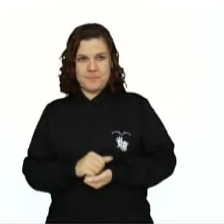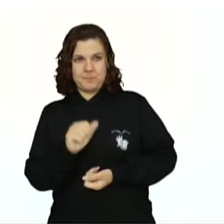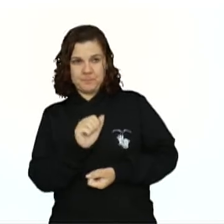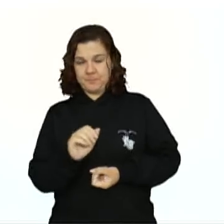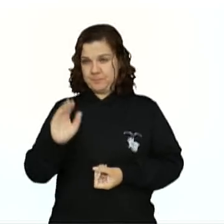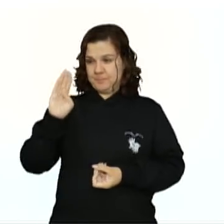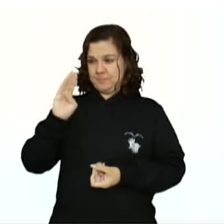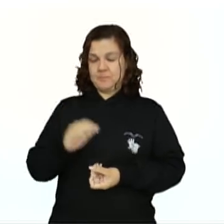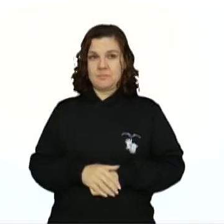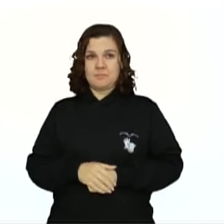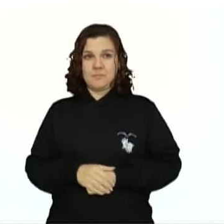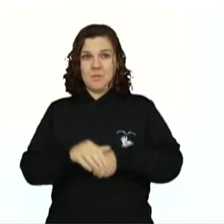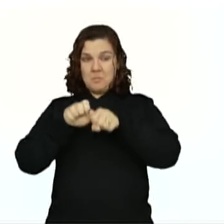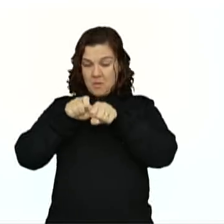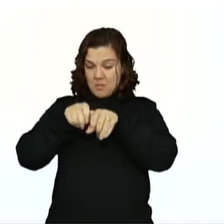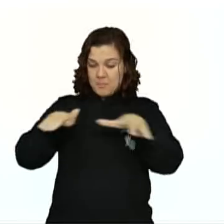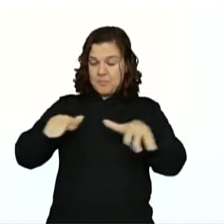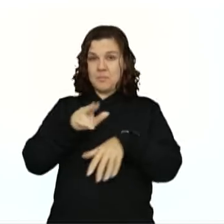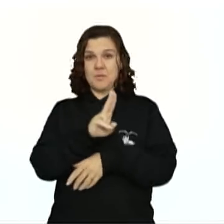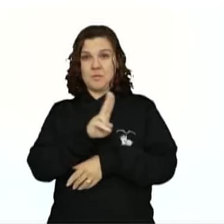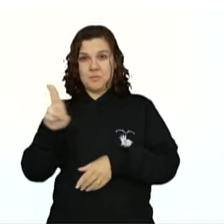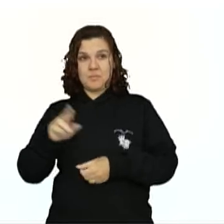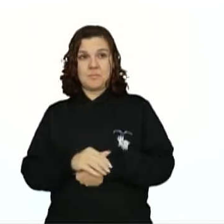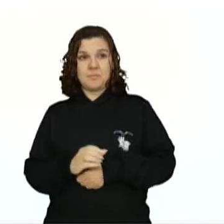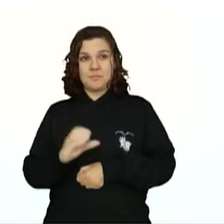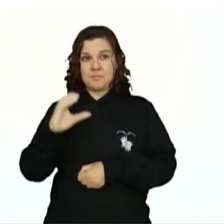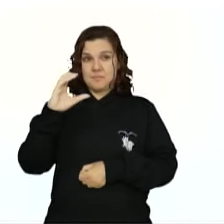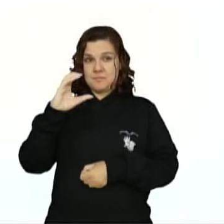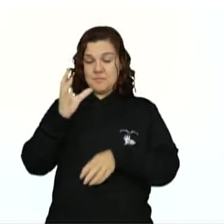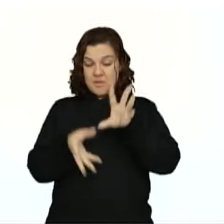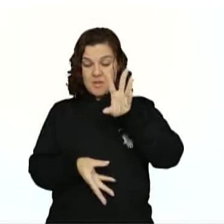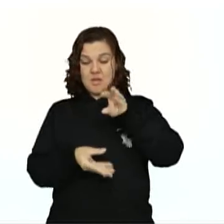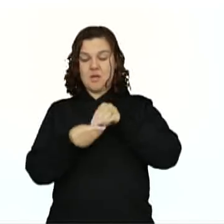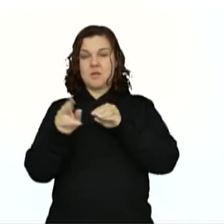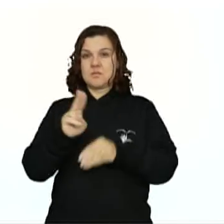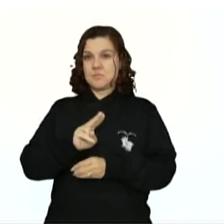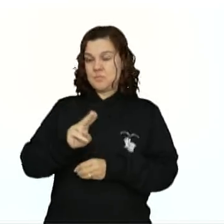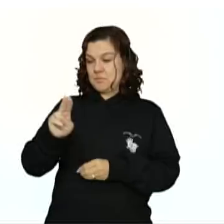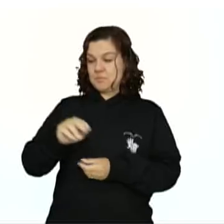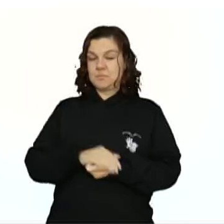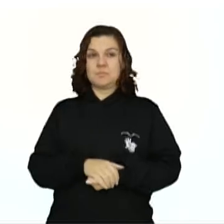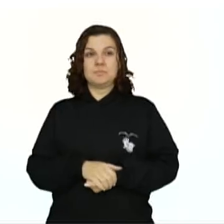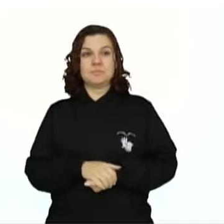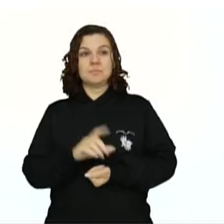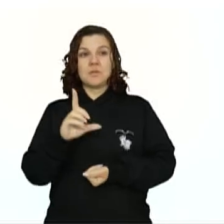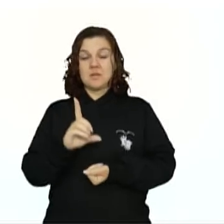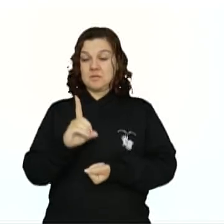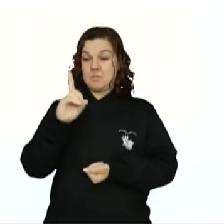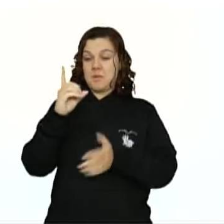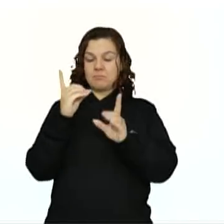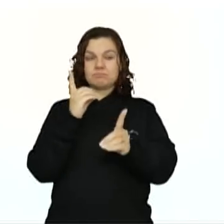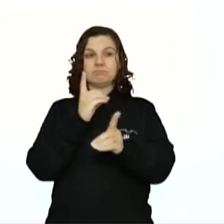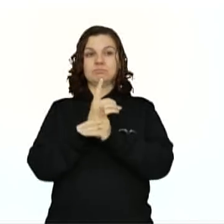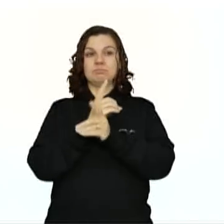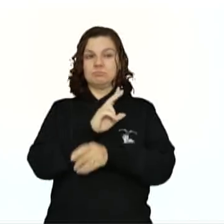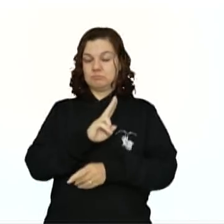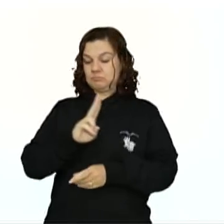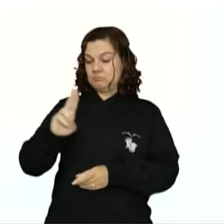nome. Letra B, ampliar o nome. Letra C, resumir o nome. Letra